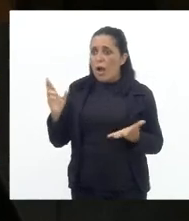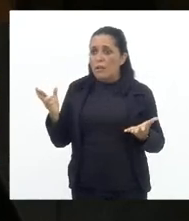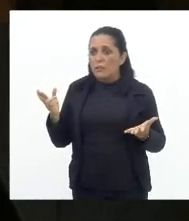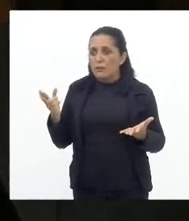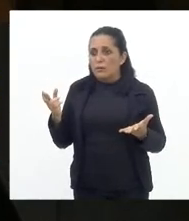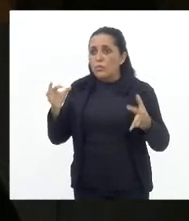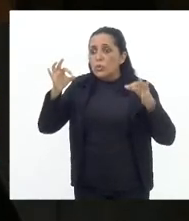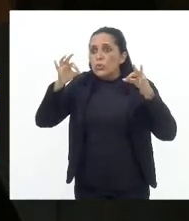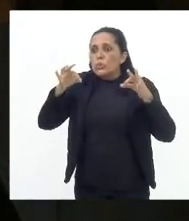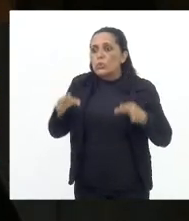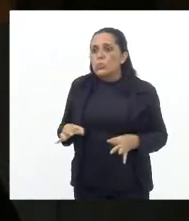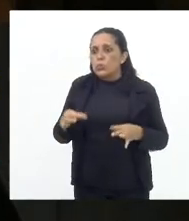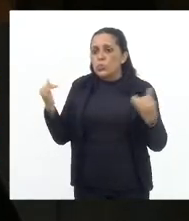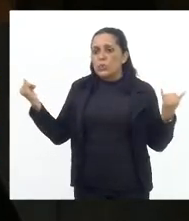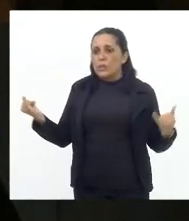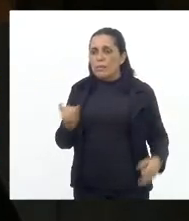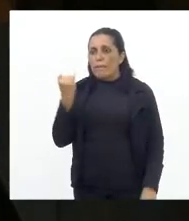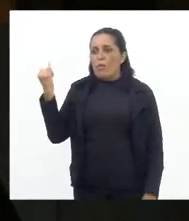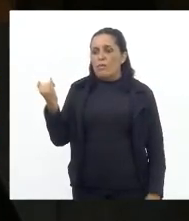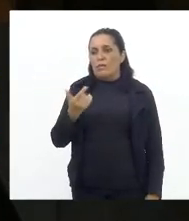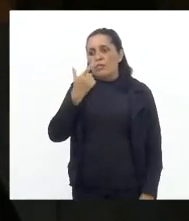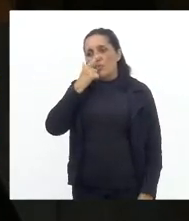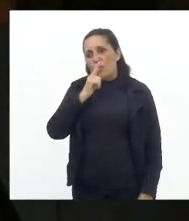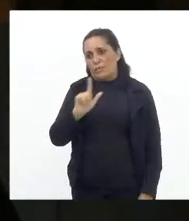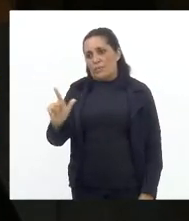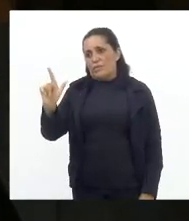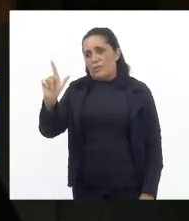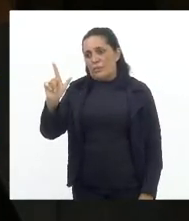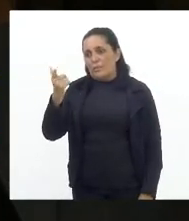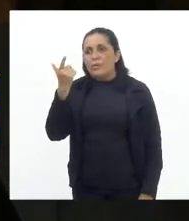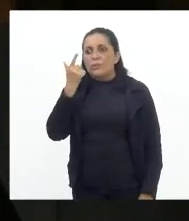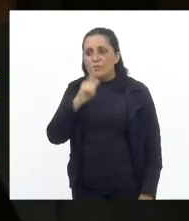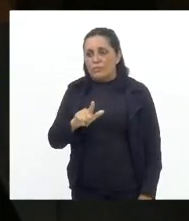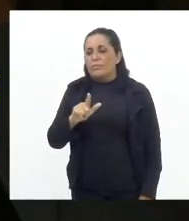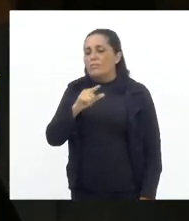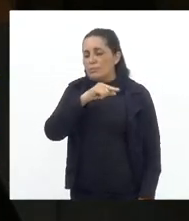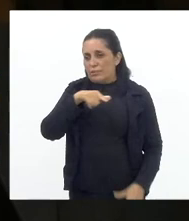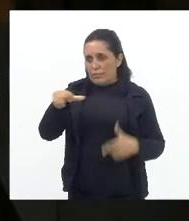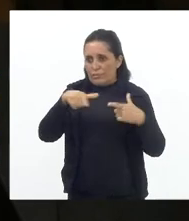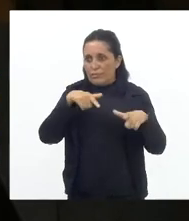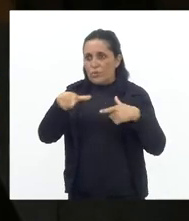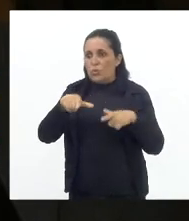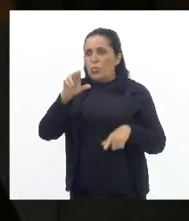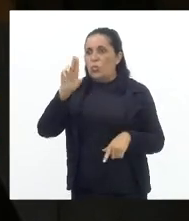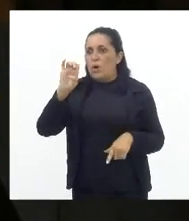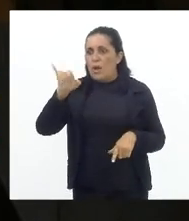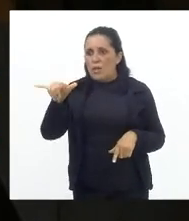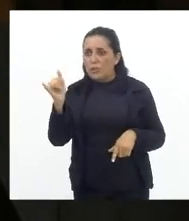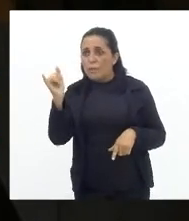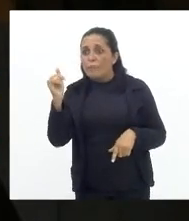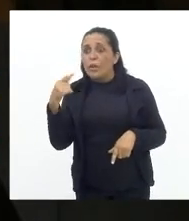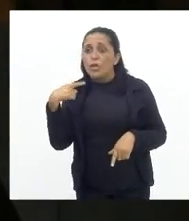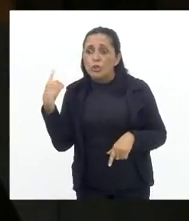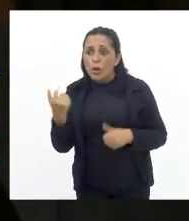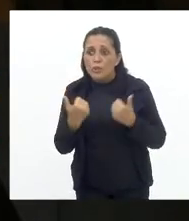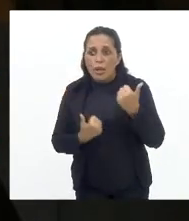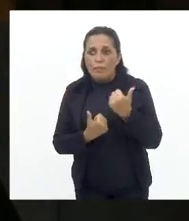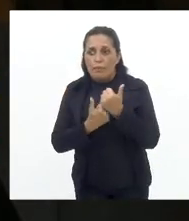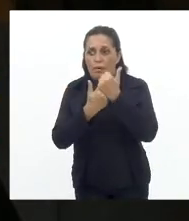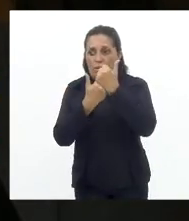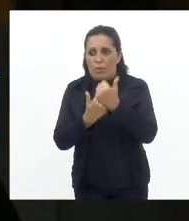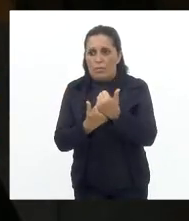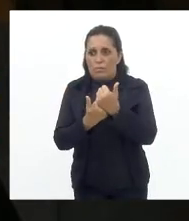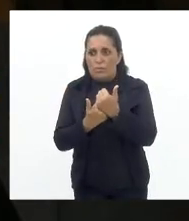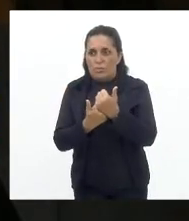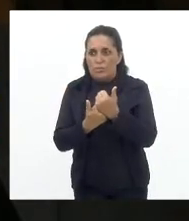justo importante Conquista obtida pelos servidores da UERJ é que nós apoiamos